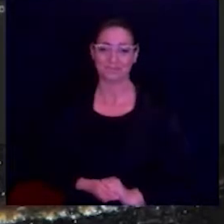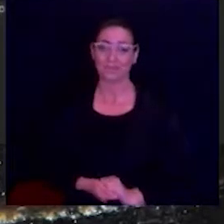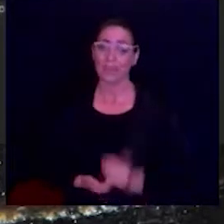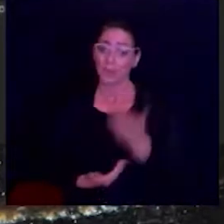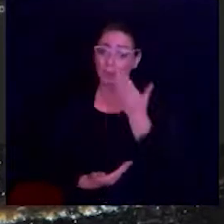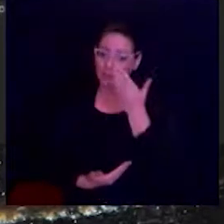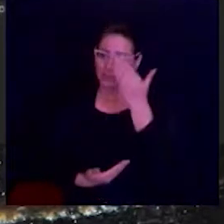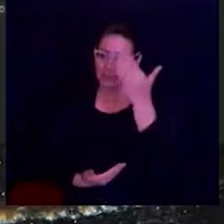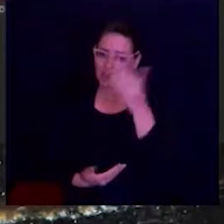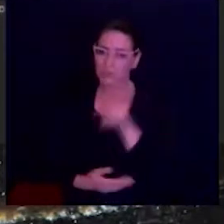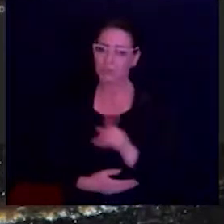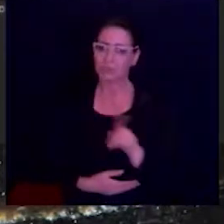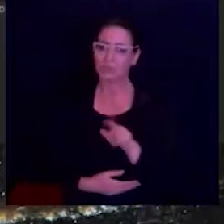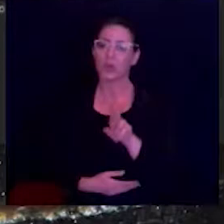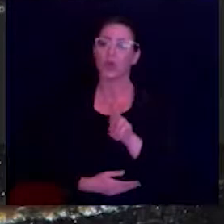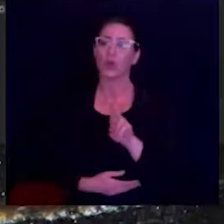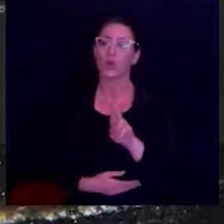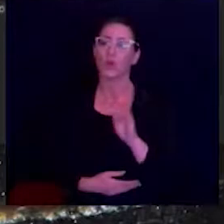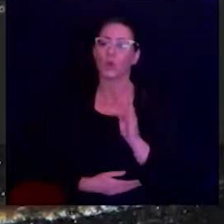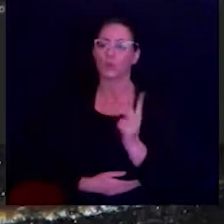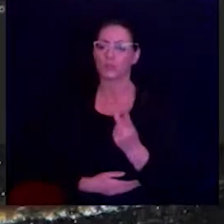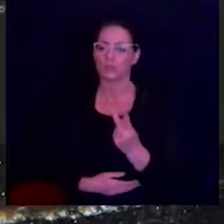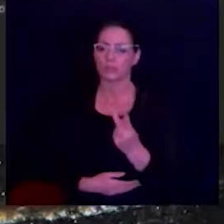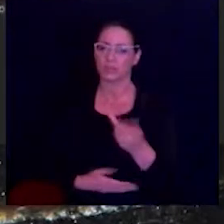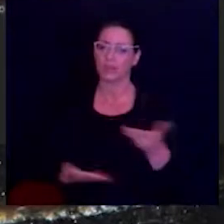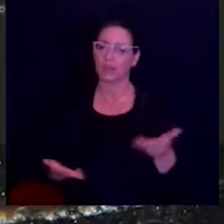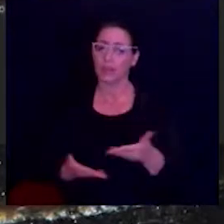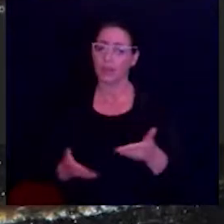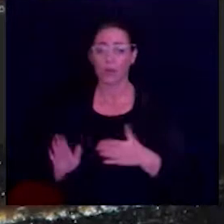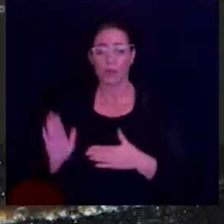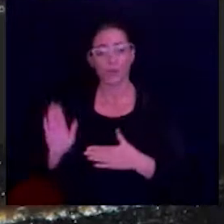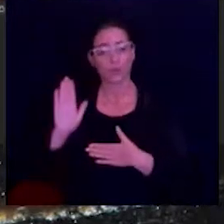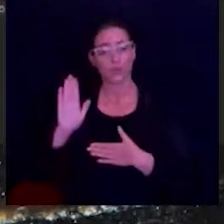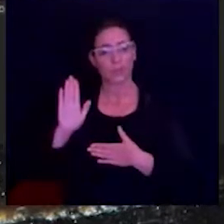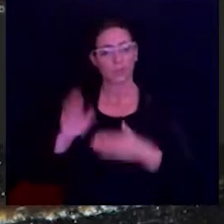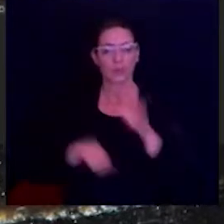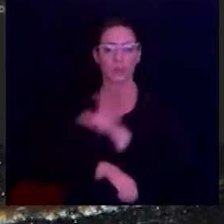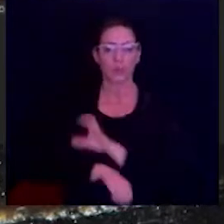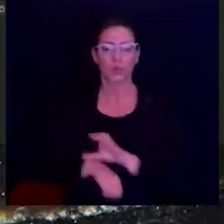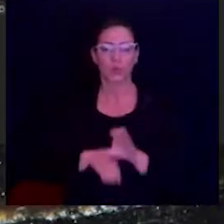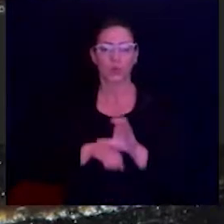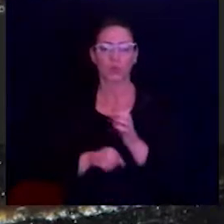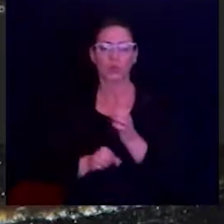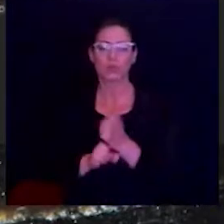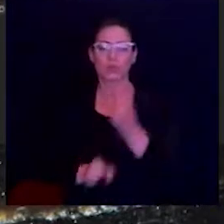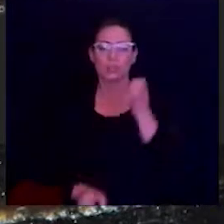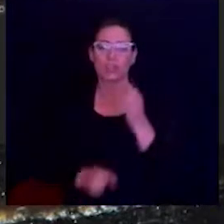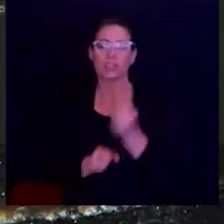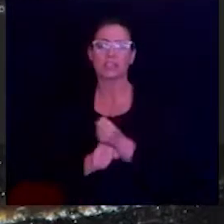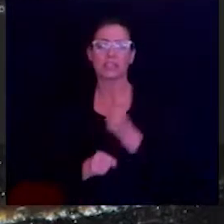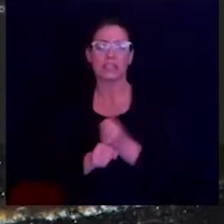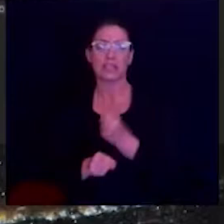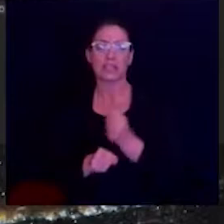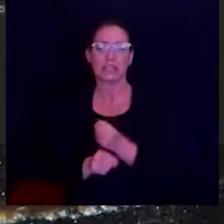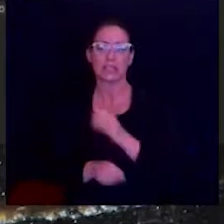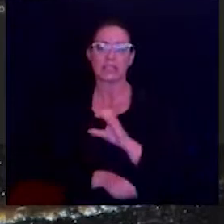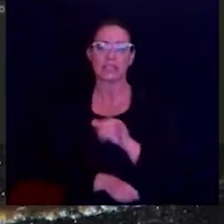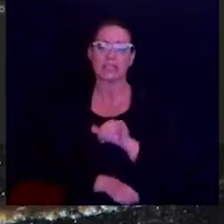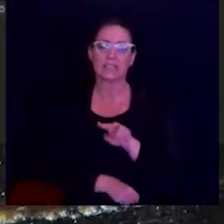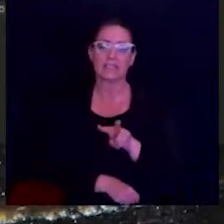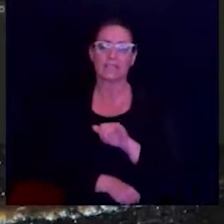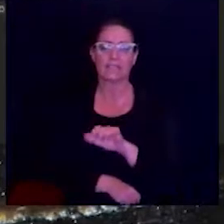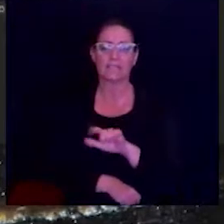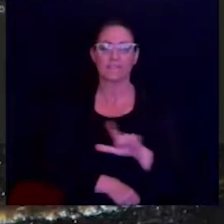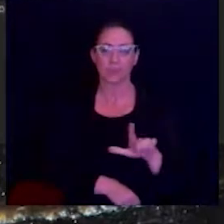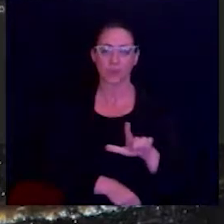Obrigada, professora Ruth. Passamos agora ao juramento do curso de Engenharia Civil. Representando os formandos do curso